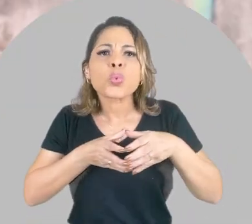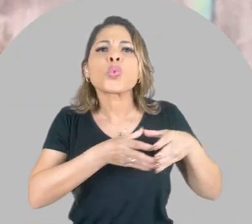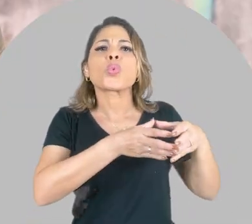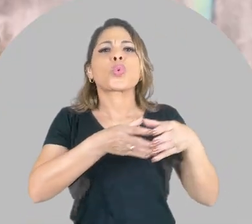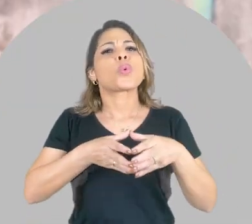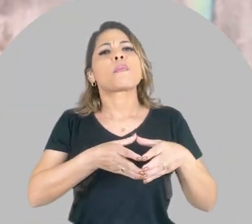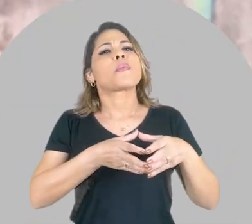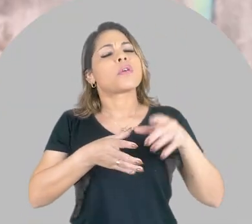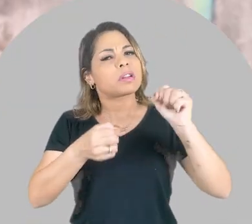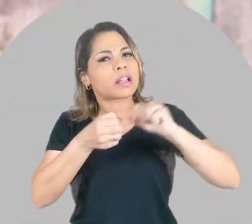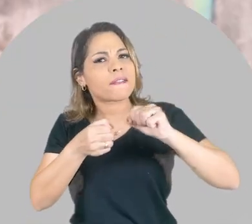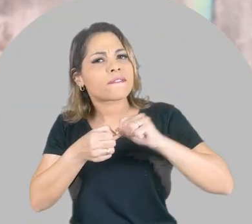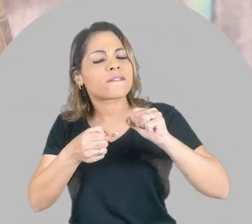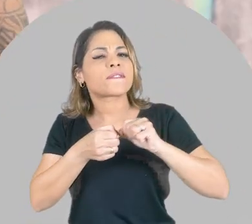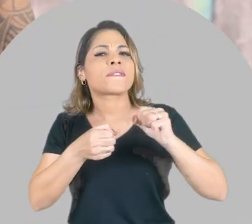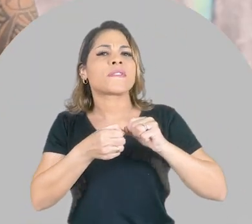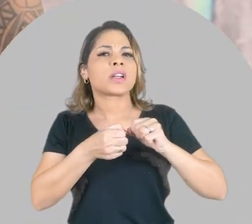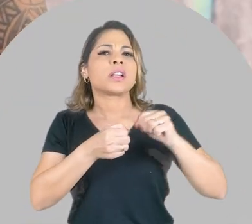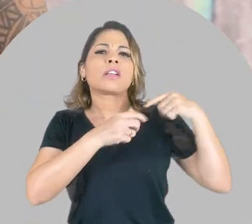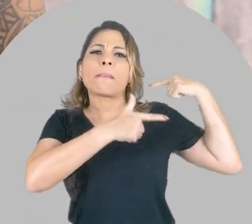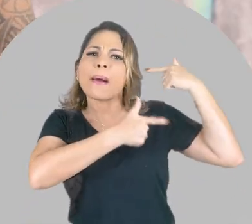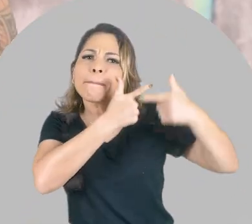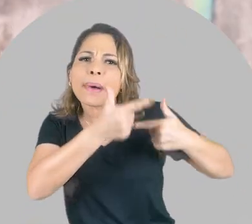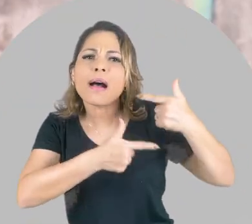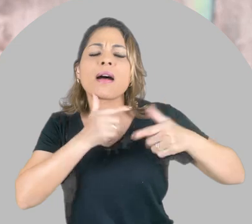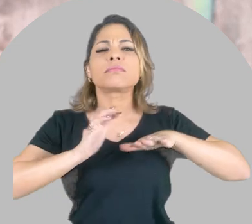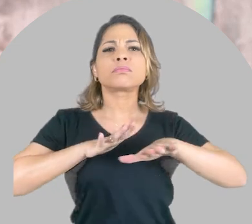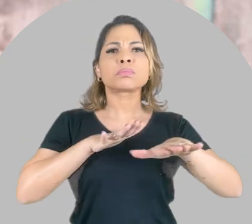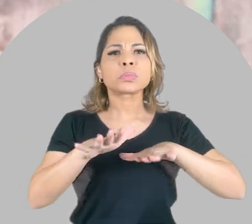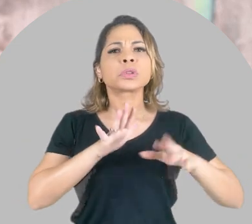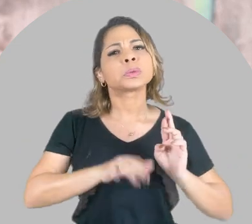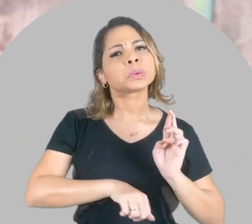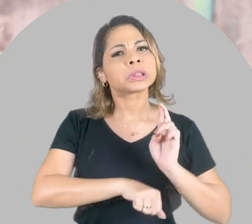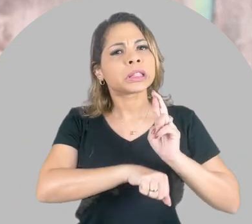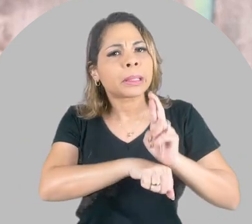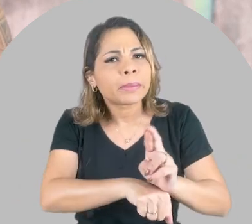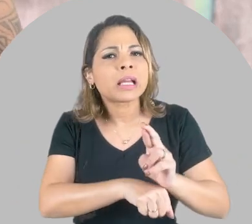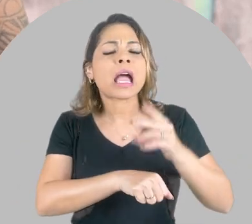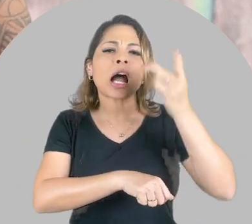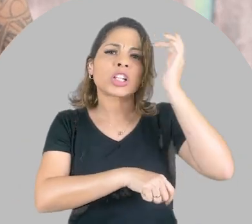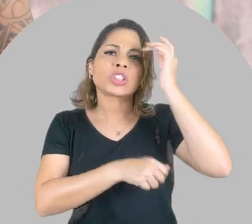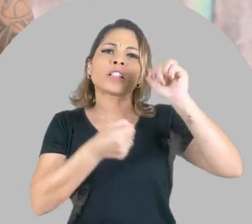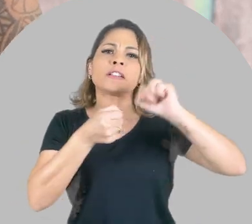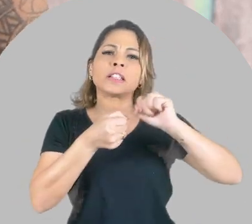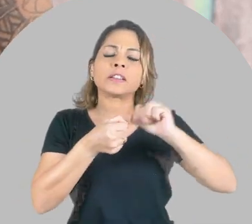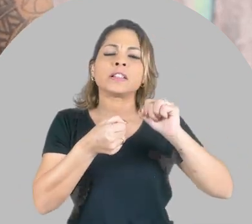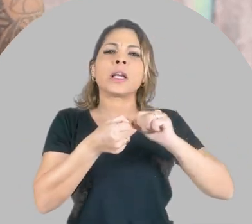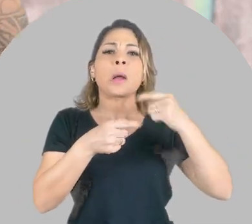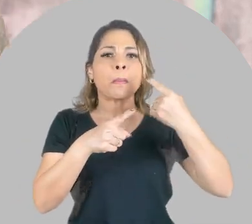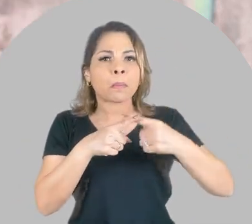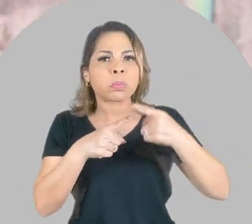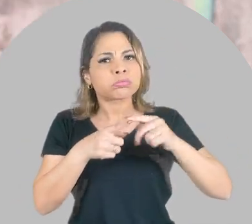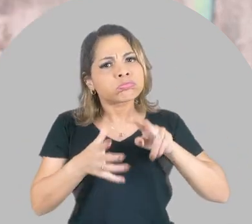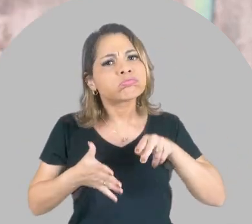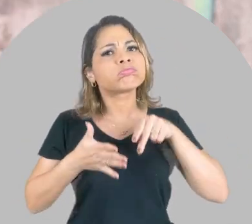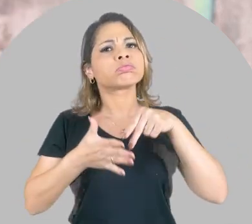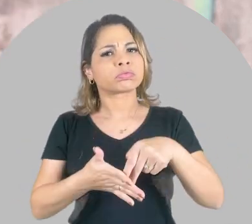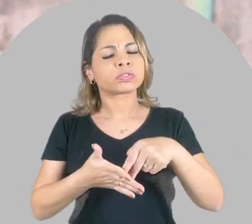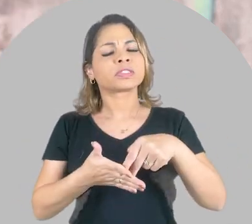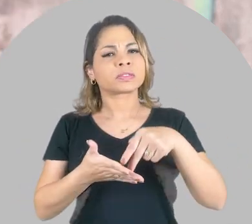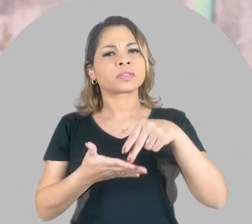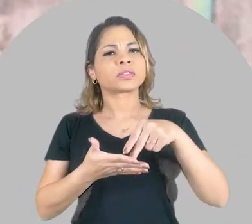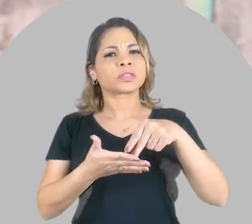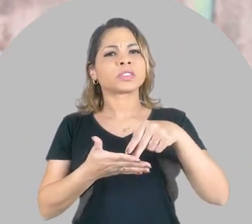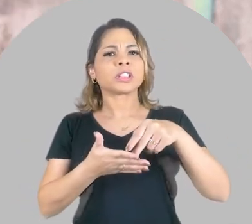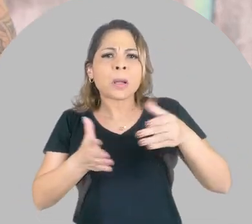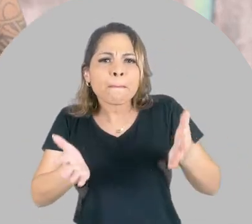fazendo aquilo ali pela coletividade, ele acha que ele está fazendo isso aquilo ali pela ancestralidade do movimento que ele representa, ele acha que ele está fazendo aquilo ali porque é